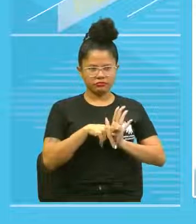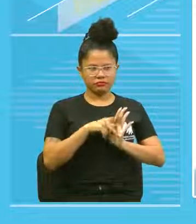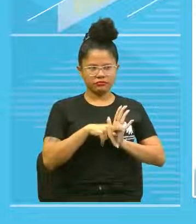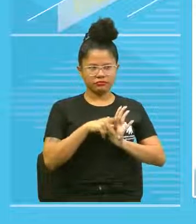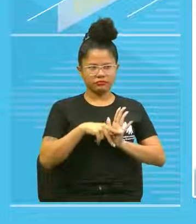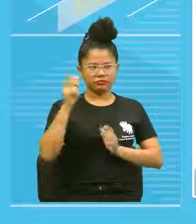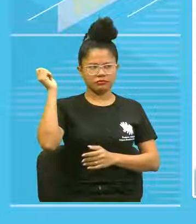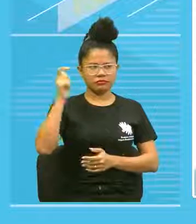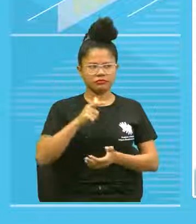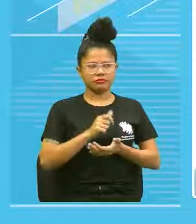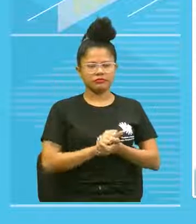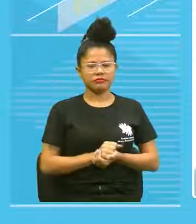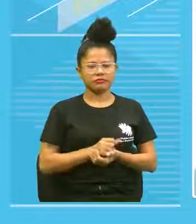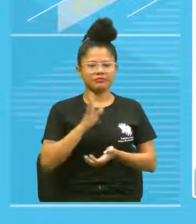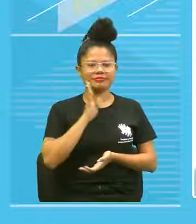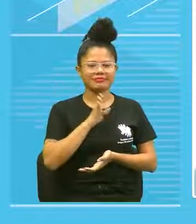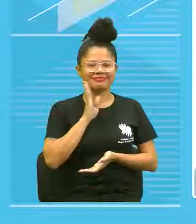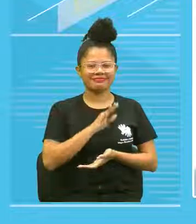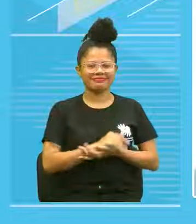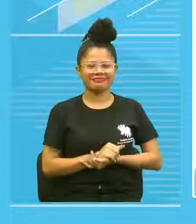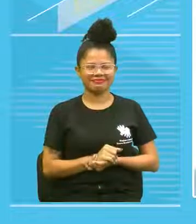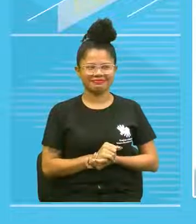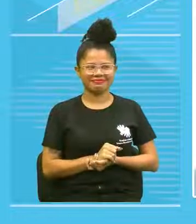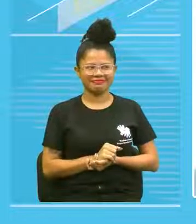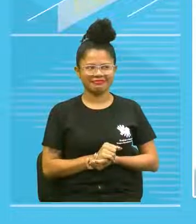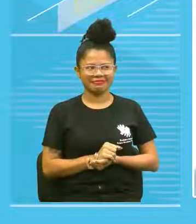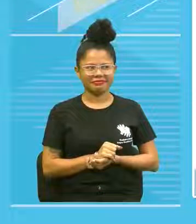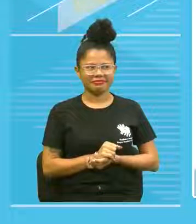solar show de bola